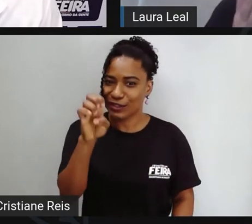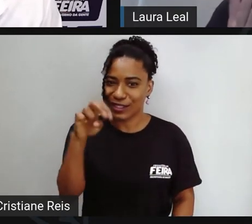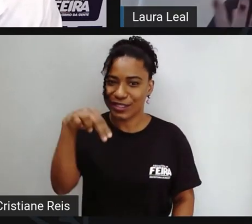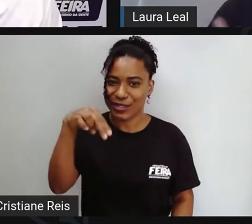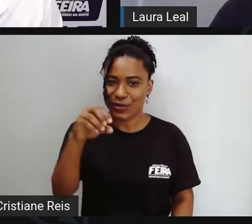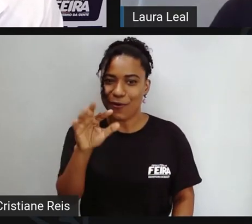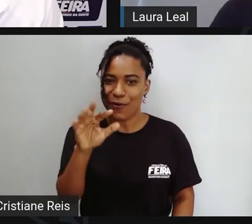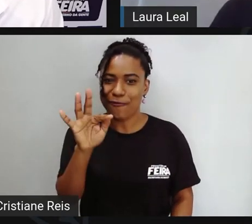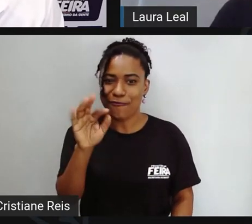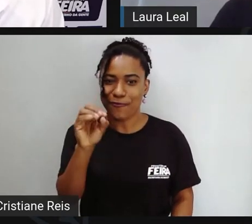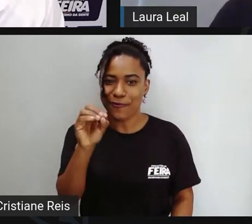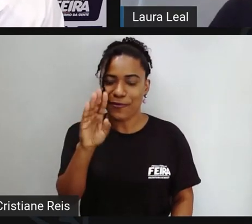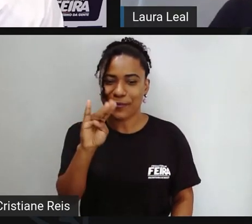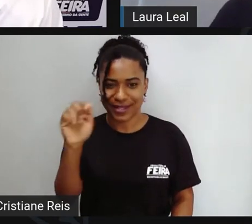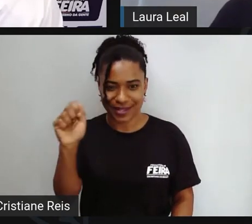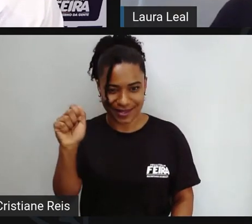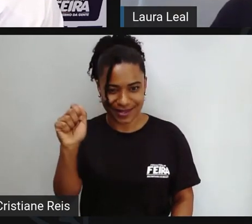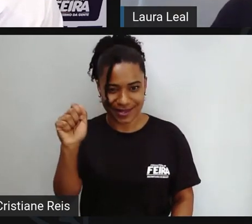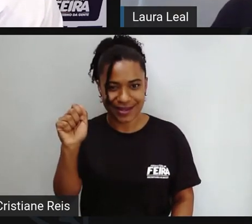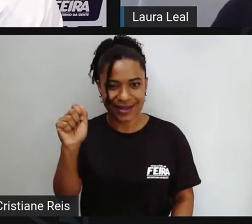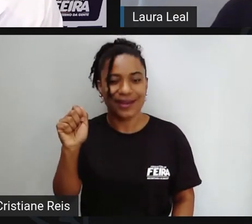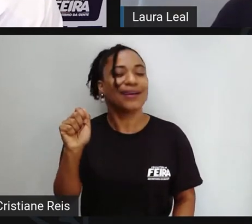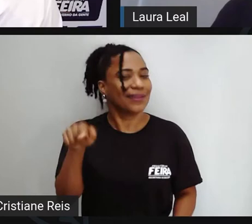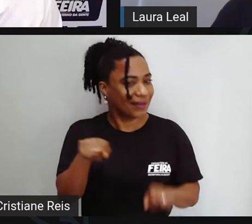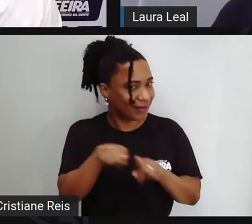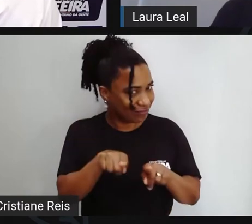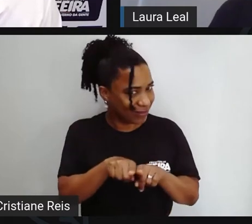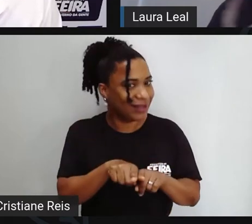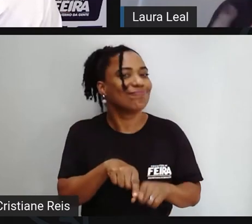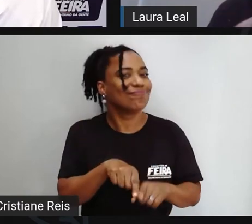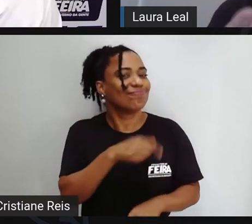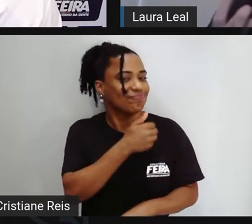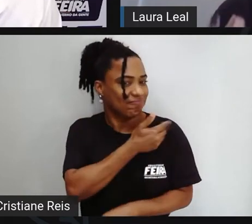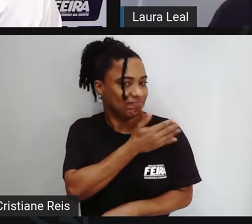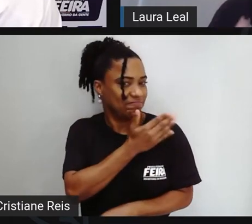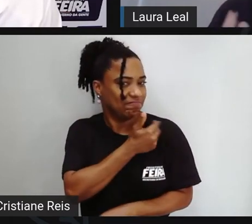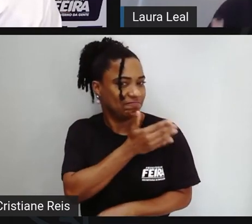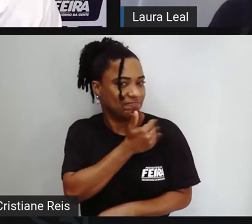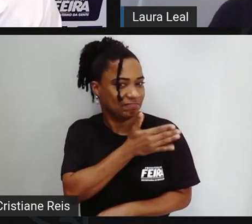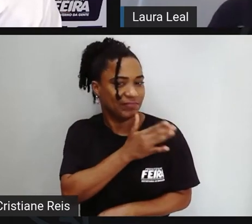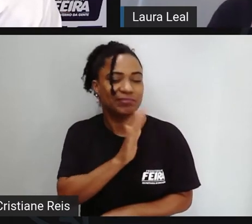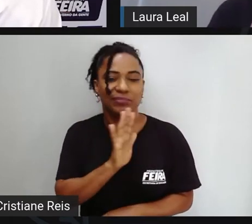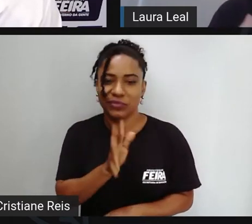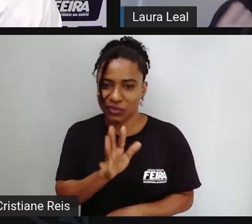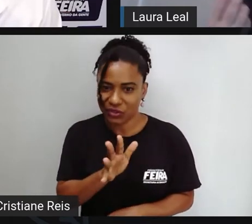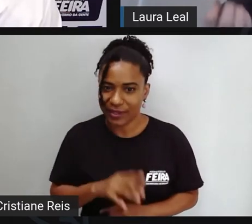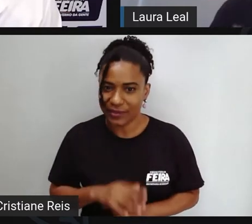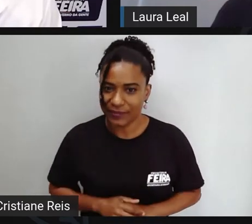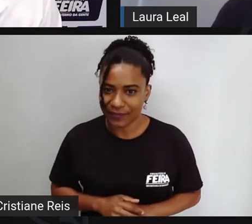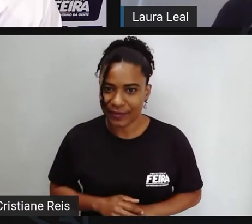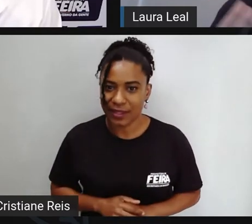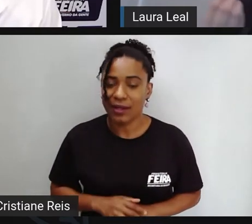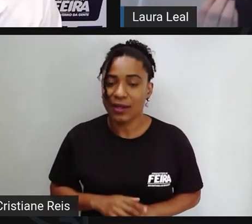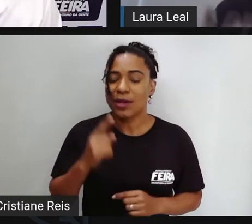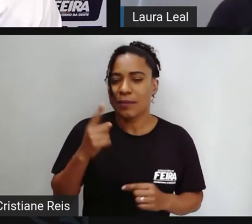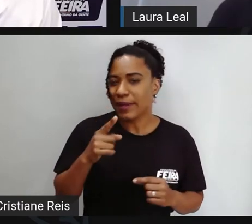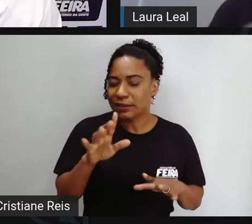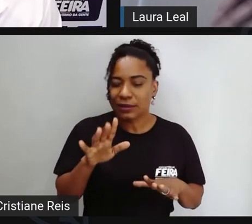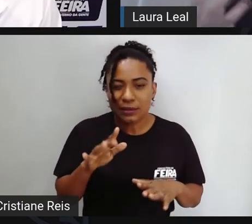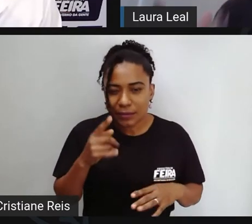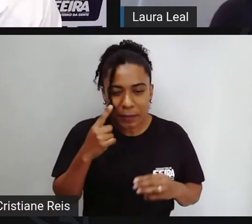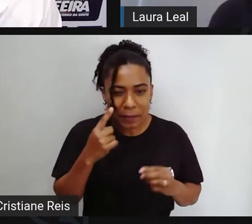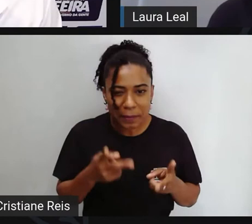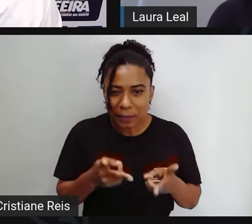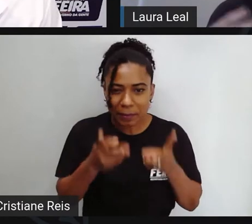essa é mais velada, né? A gente demora um pouco mais a perceber, porque vem nos